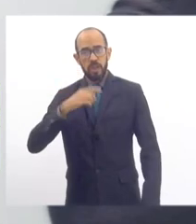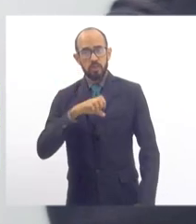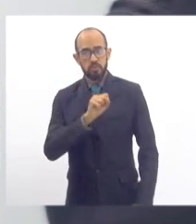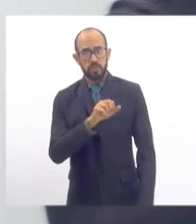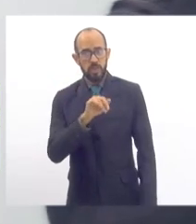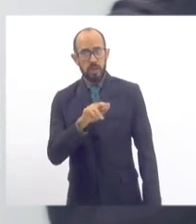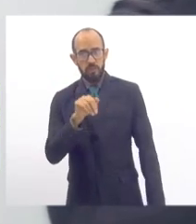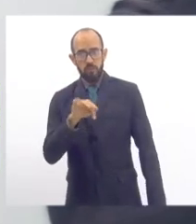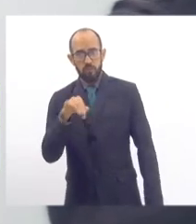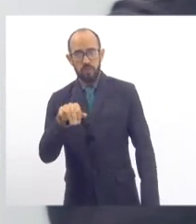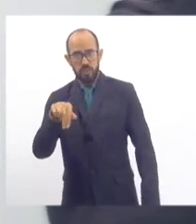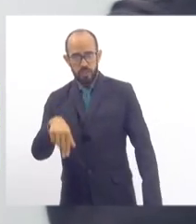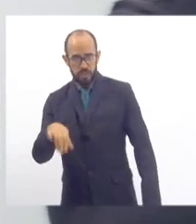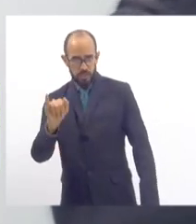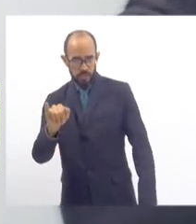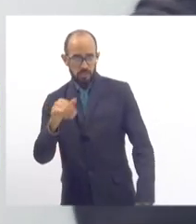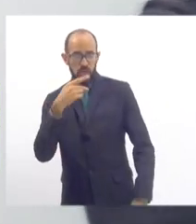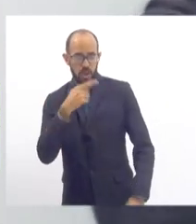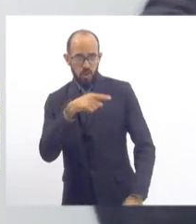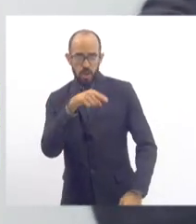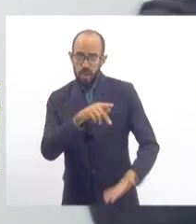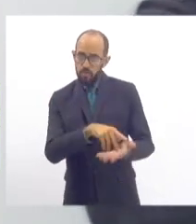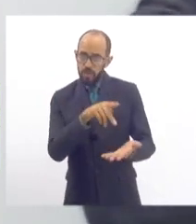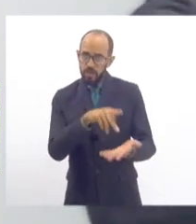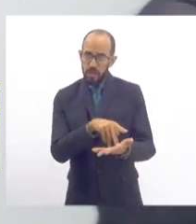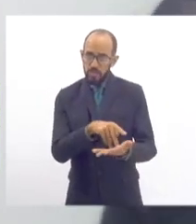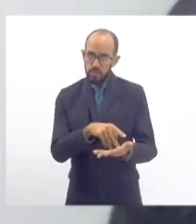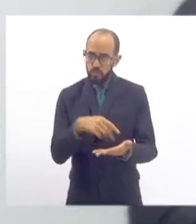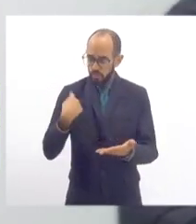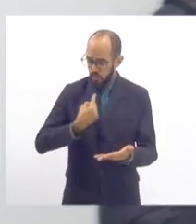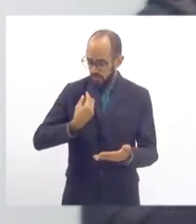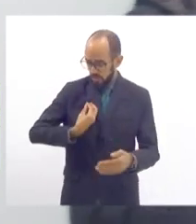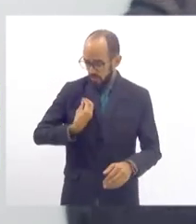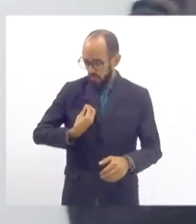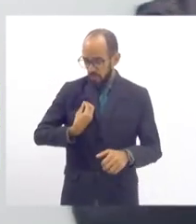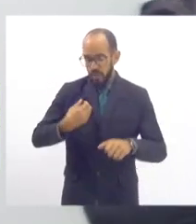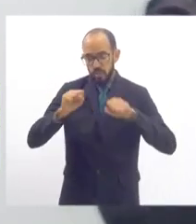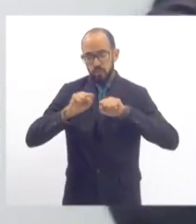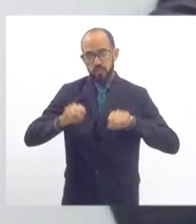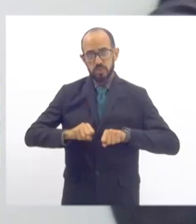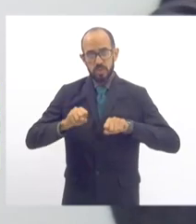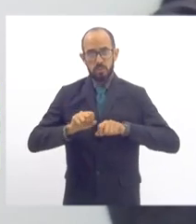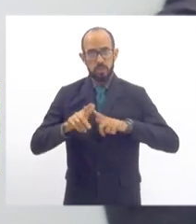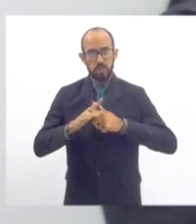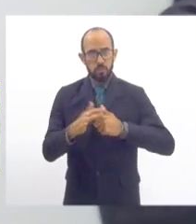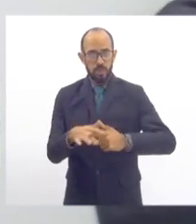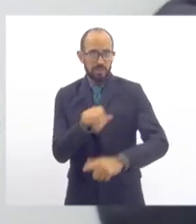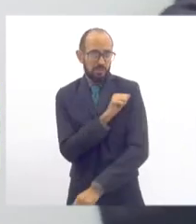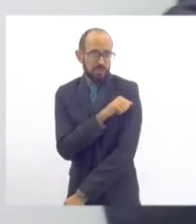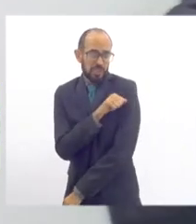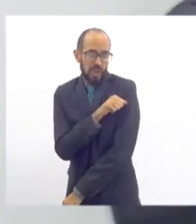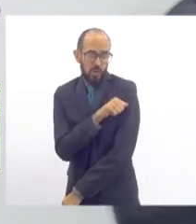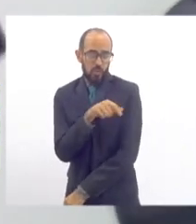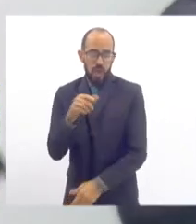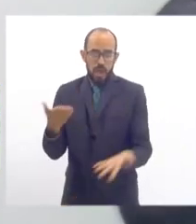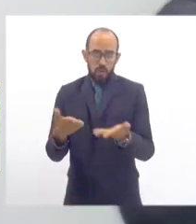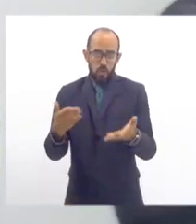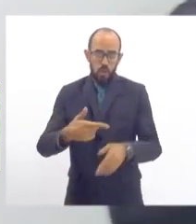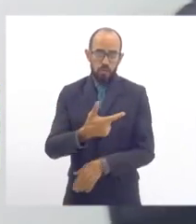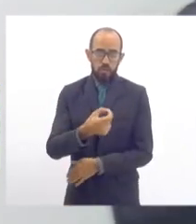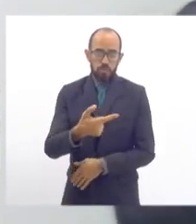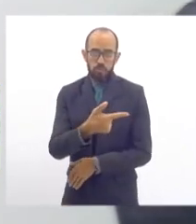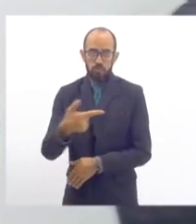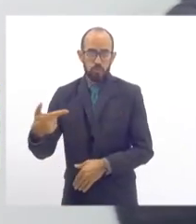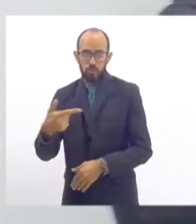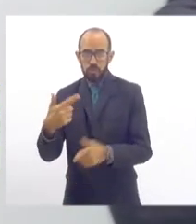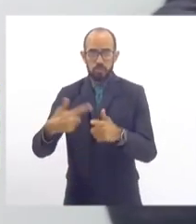fato. A gente está vivendo um regime de recuperação, tem limitações objetivas para isso. Nesse ano, agravadas ainda mais com a